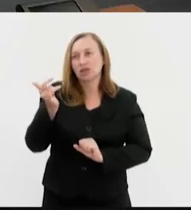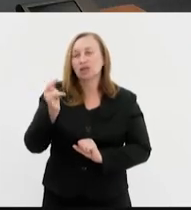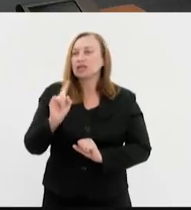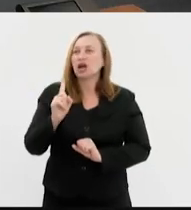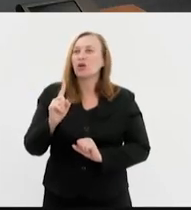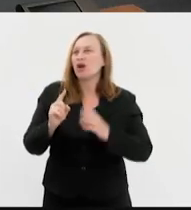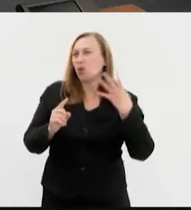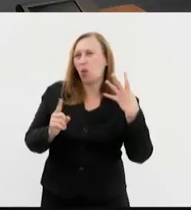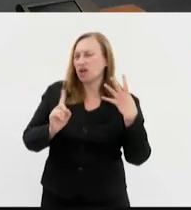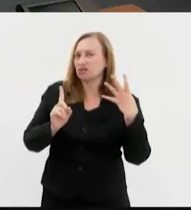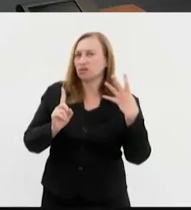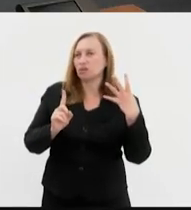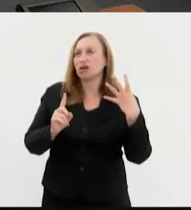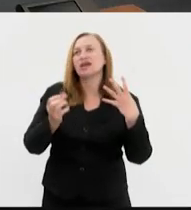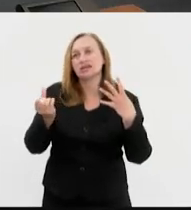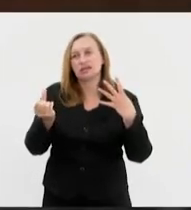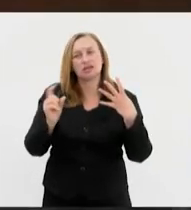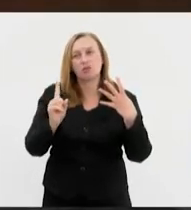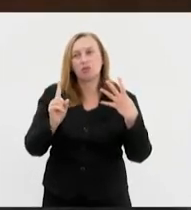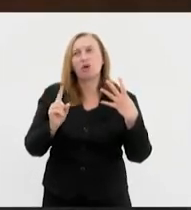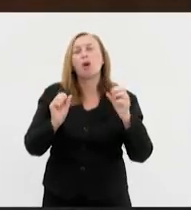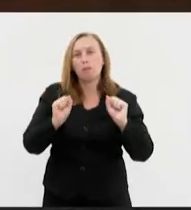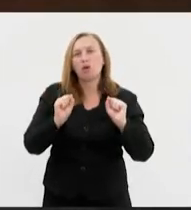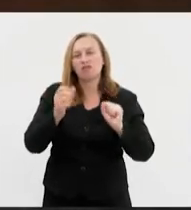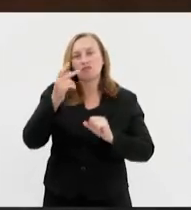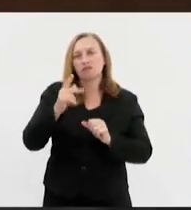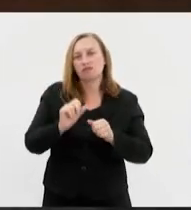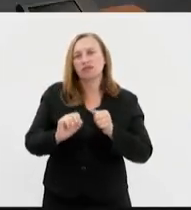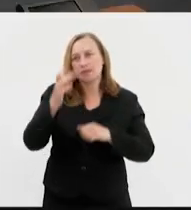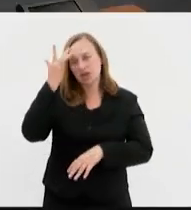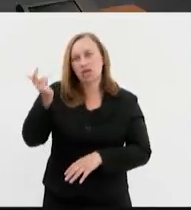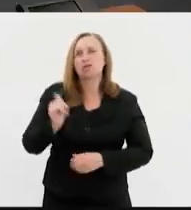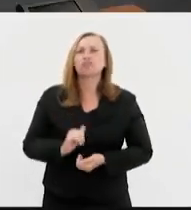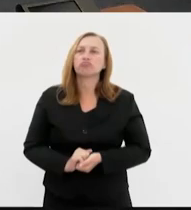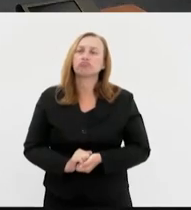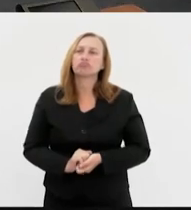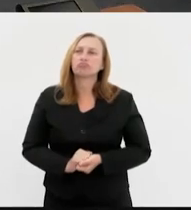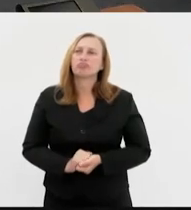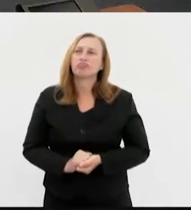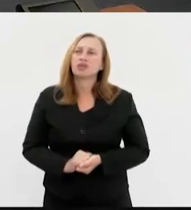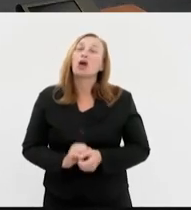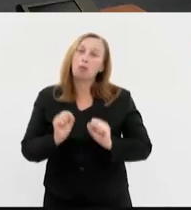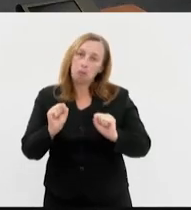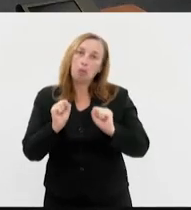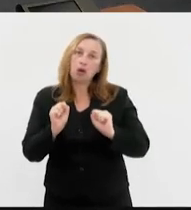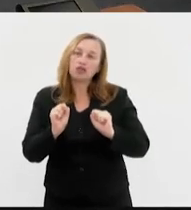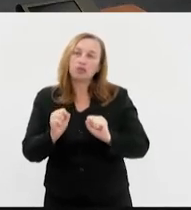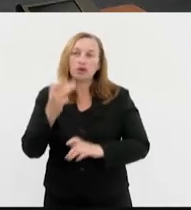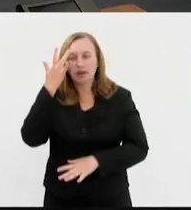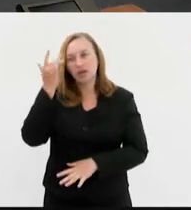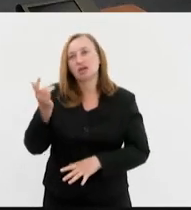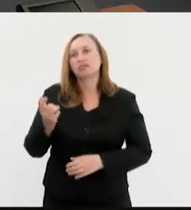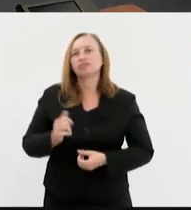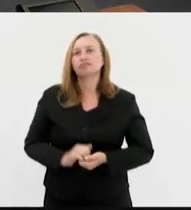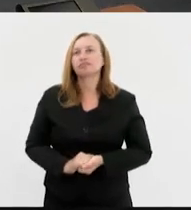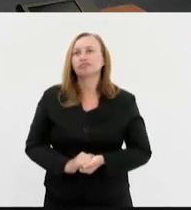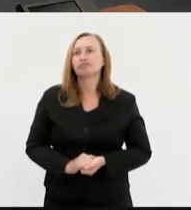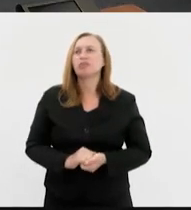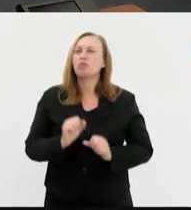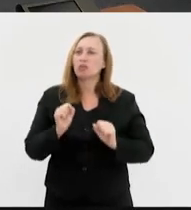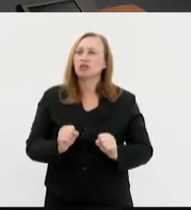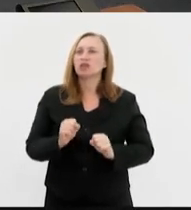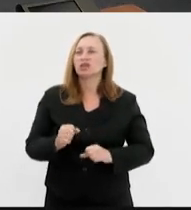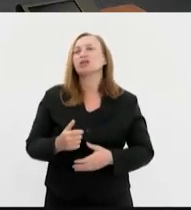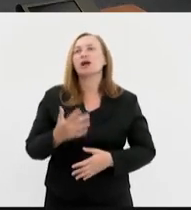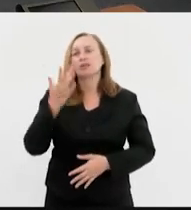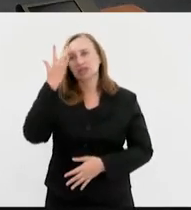4. 4. Mas pode fazer amanhã. Se fizer amanhã, está resolvido. Mas amanhã pode, só podia trazer em segunda